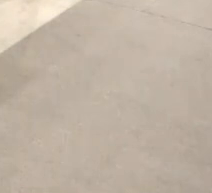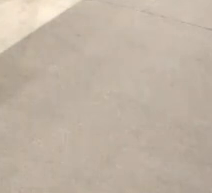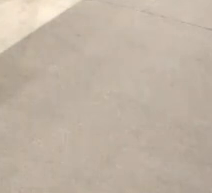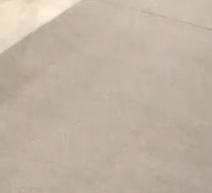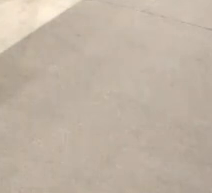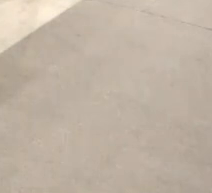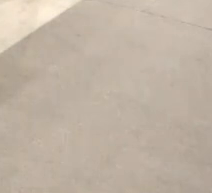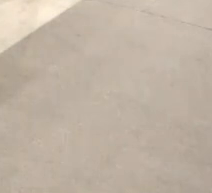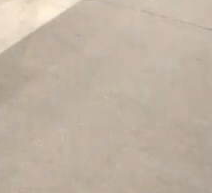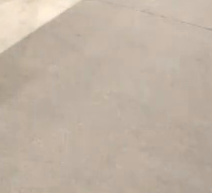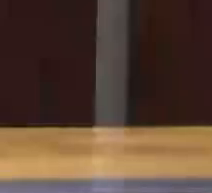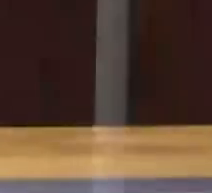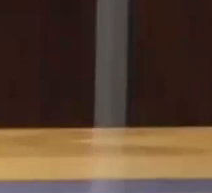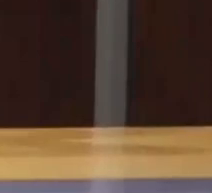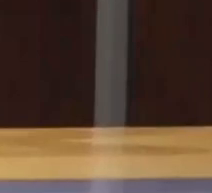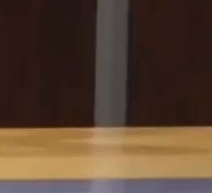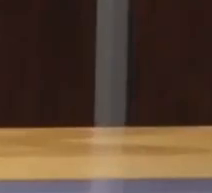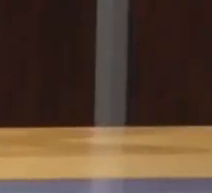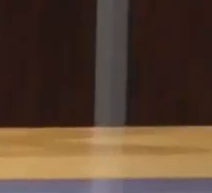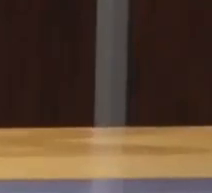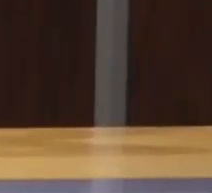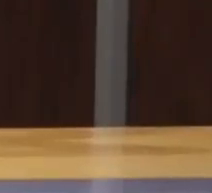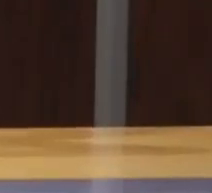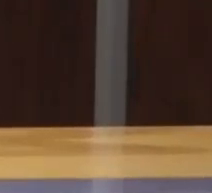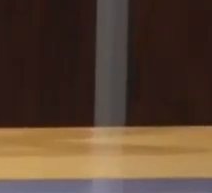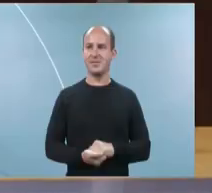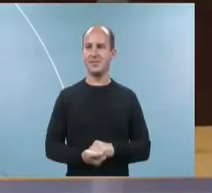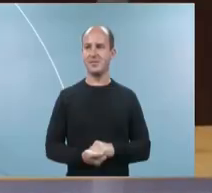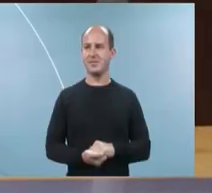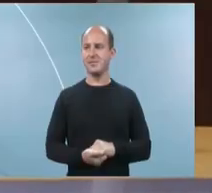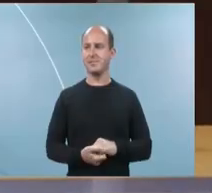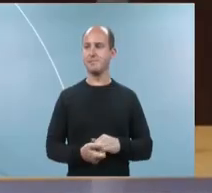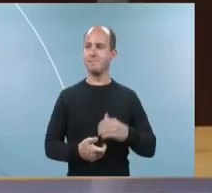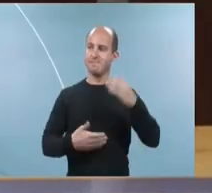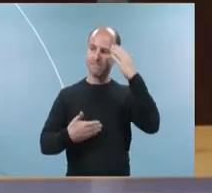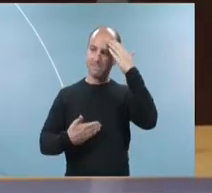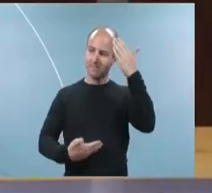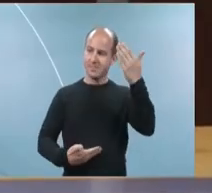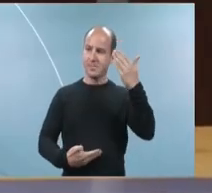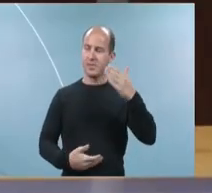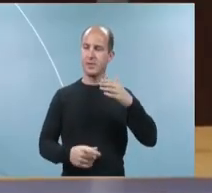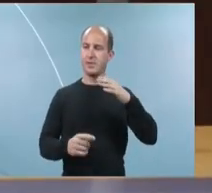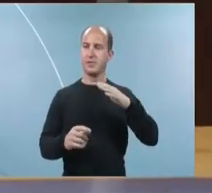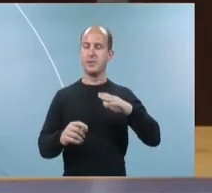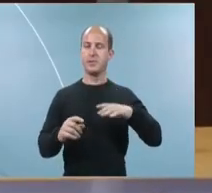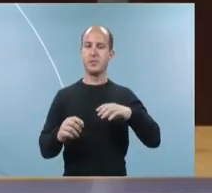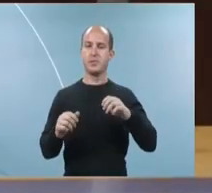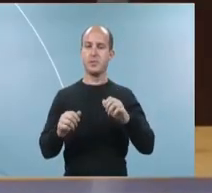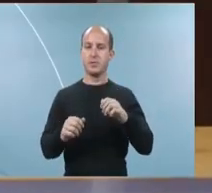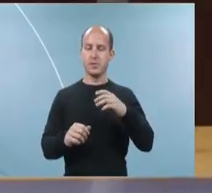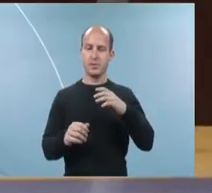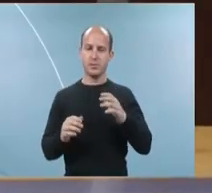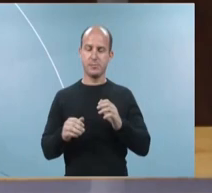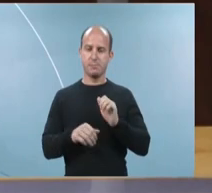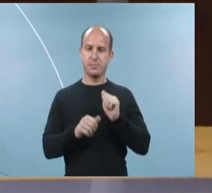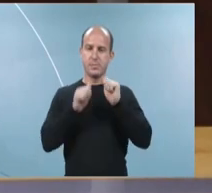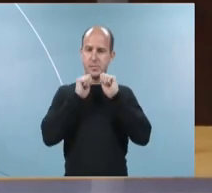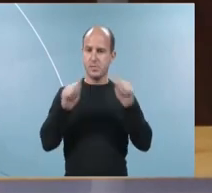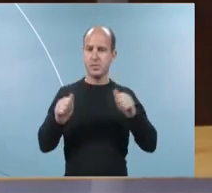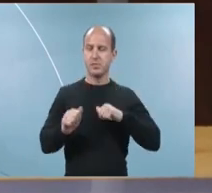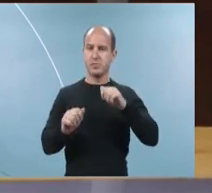Maia, dos amigos que estão aqui. Agradecer ao cerimonial da Assembleia Legislativa do Rio Grande do